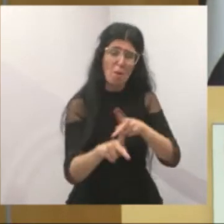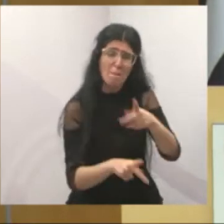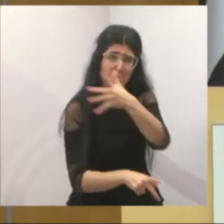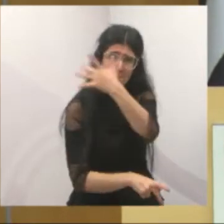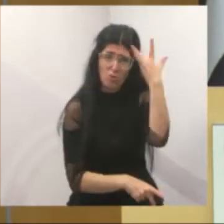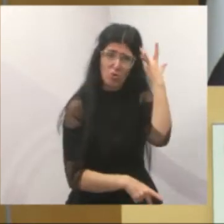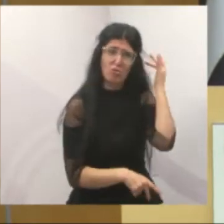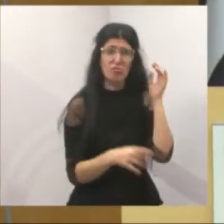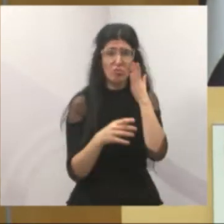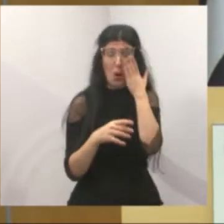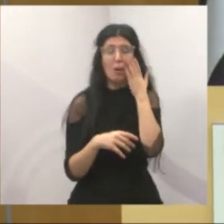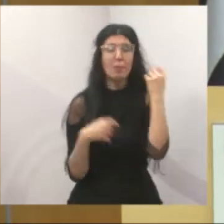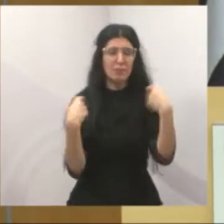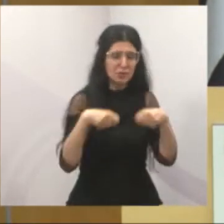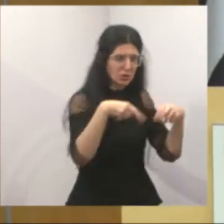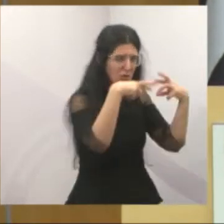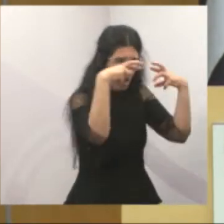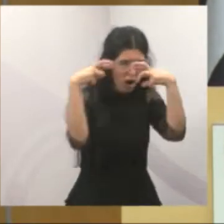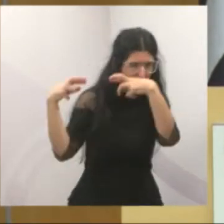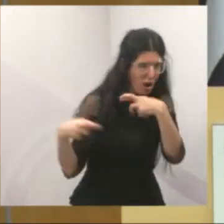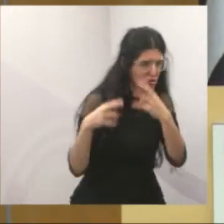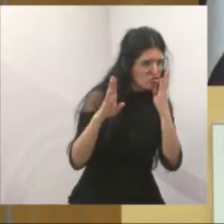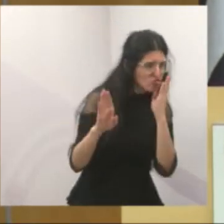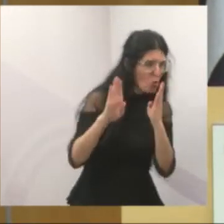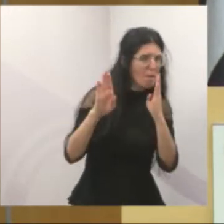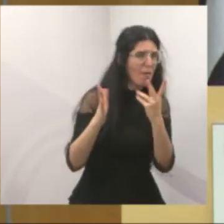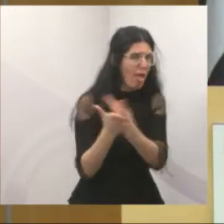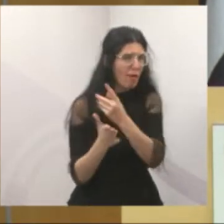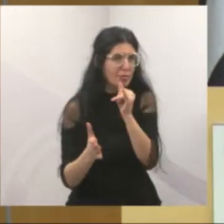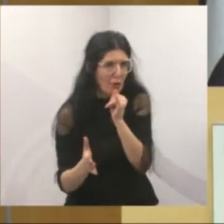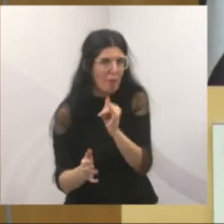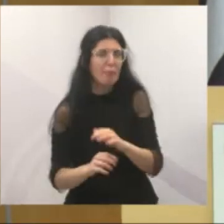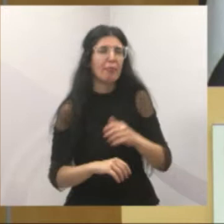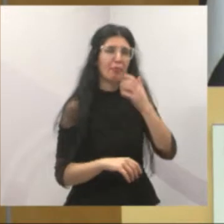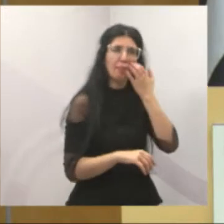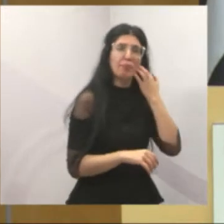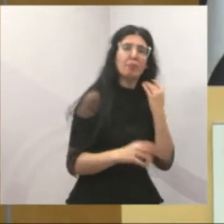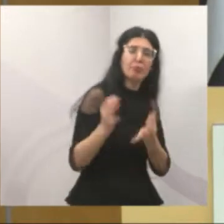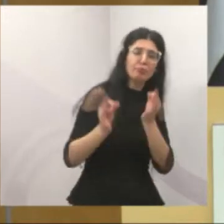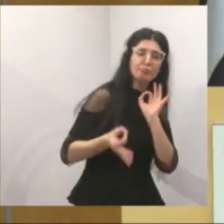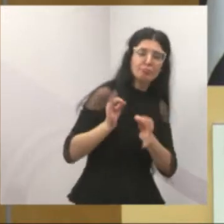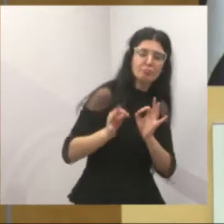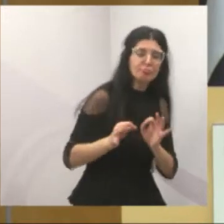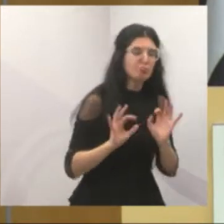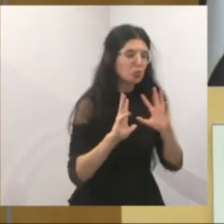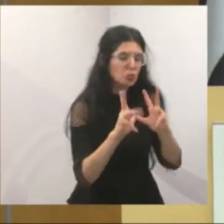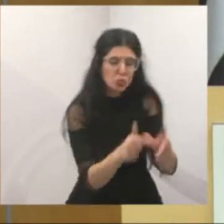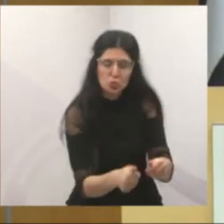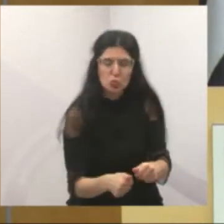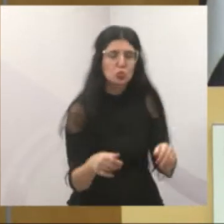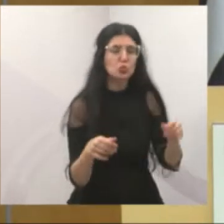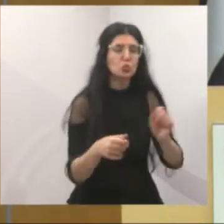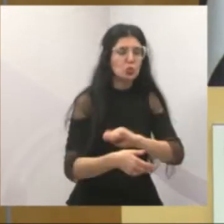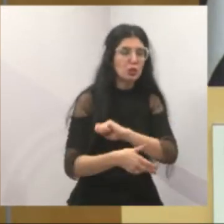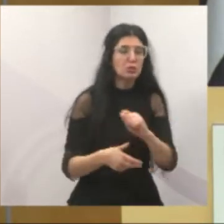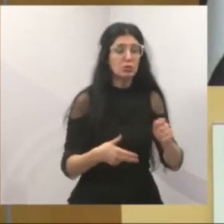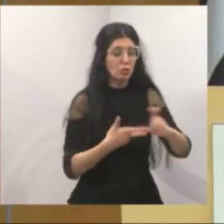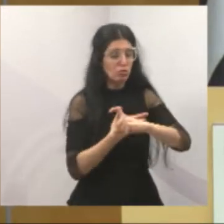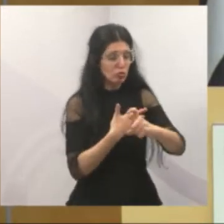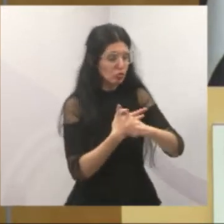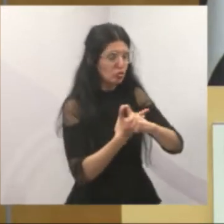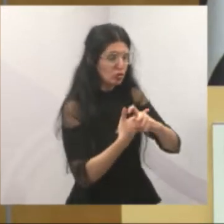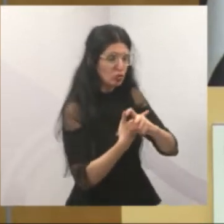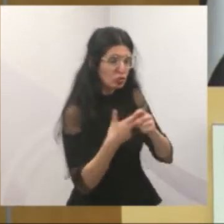encaminhar certamente, fiscalizar o executivo, esse é o nosso papel. Então acompanha comigo.